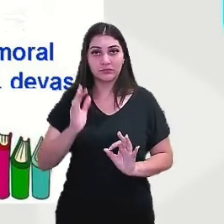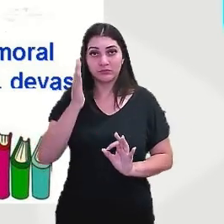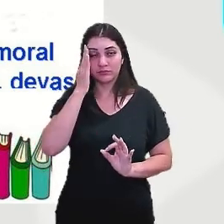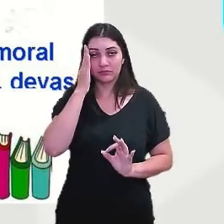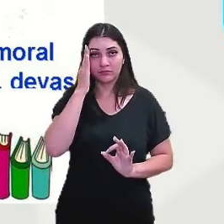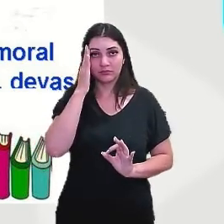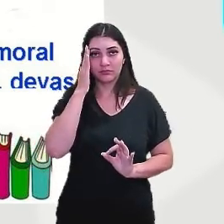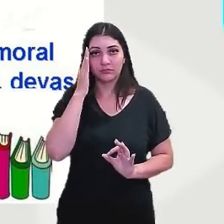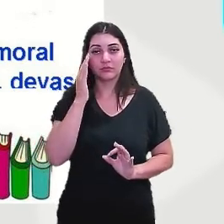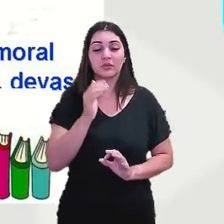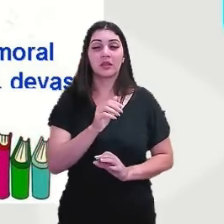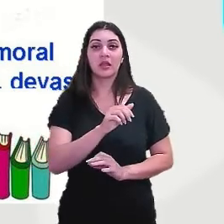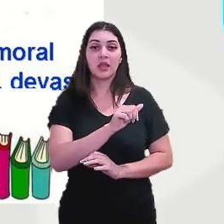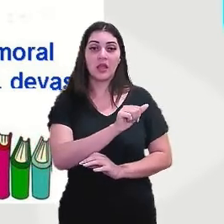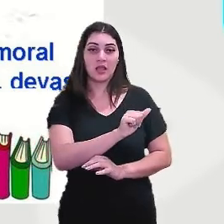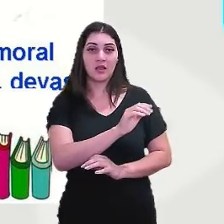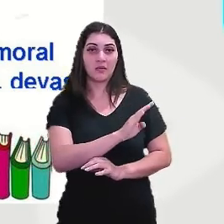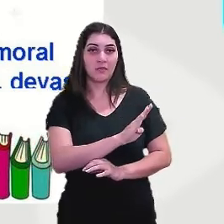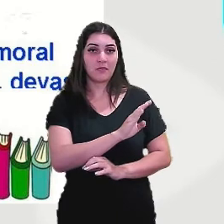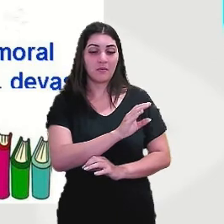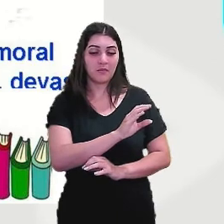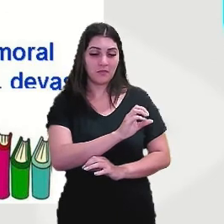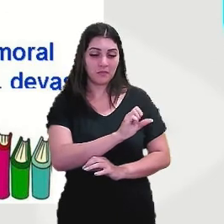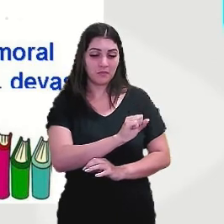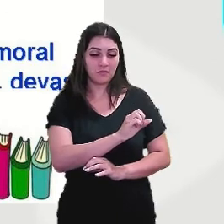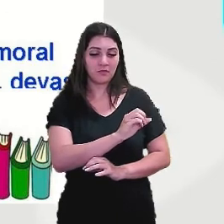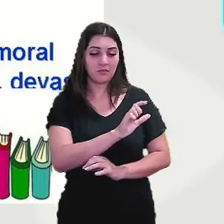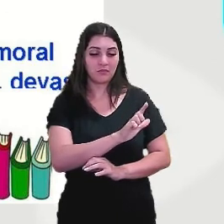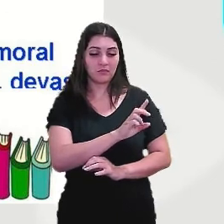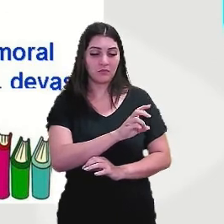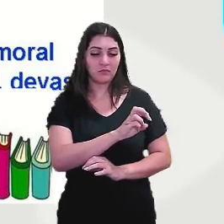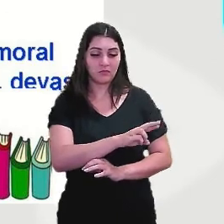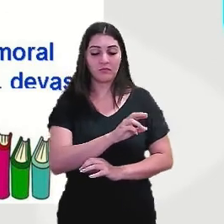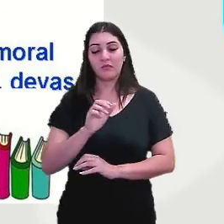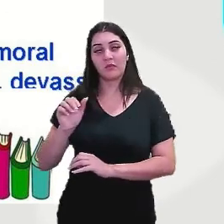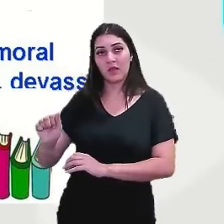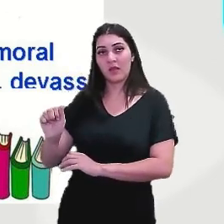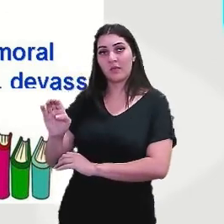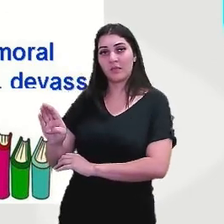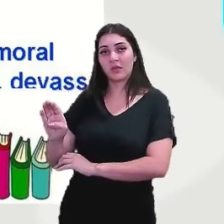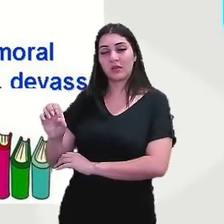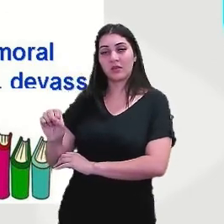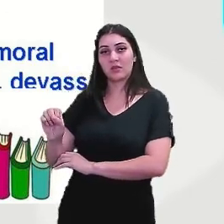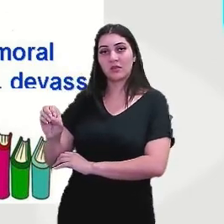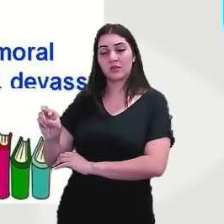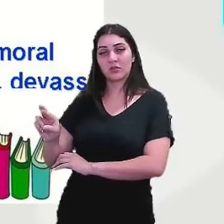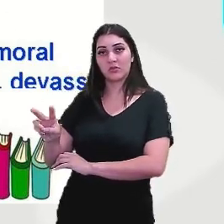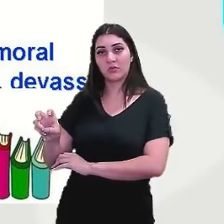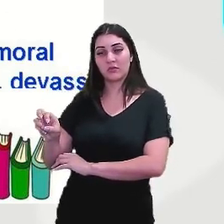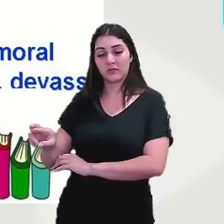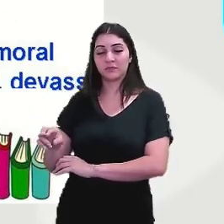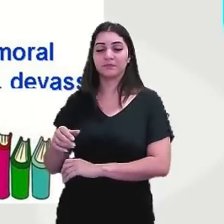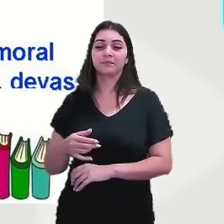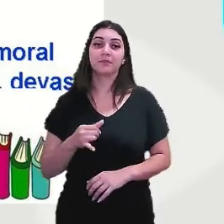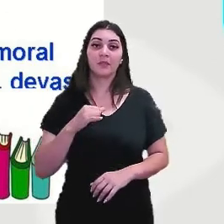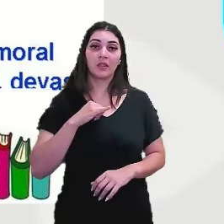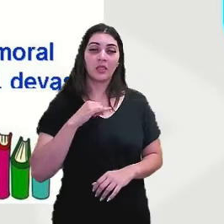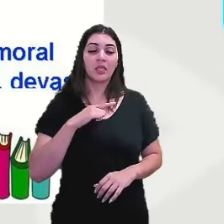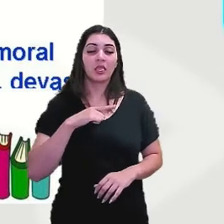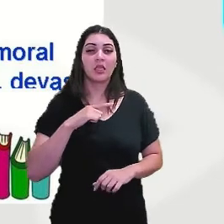se você foi perdoado, então você foi absolvido com L. E se você derramou